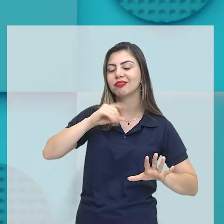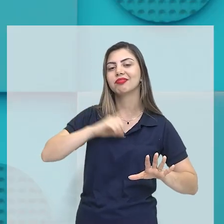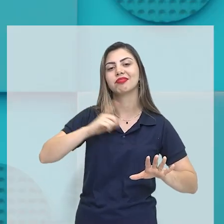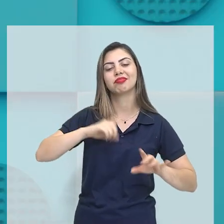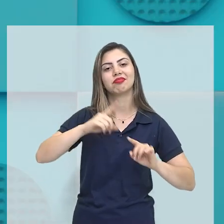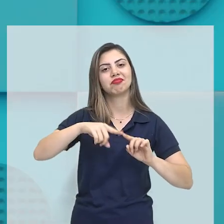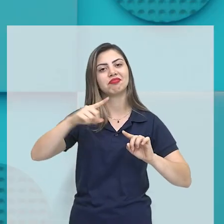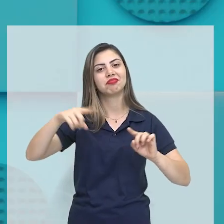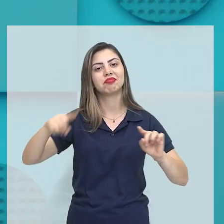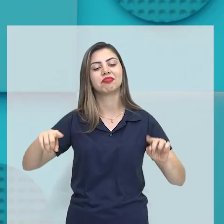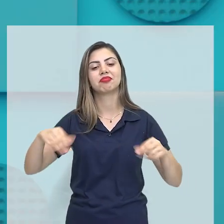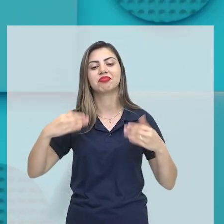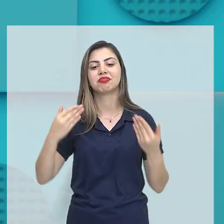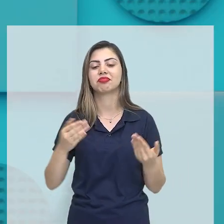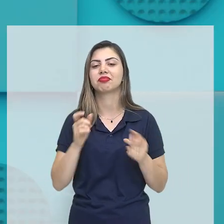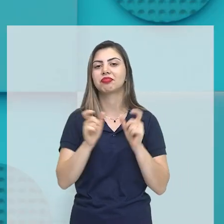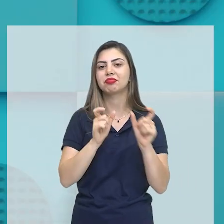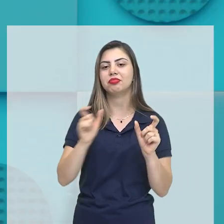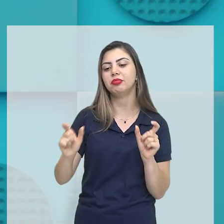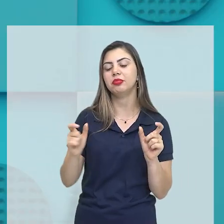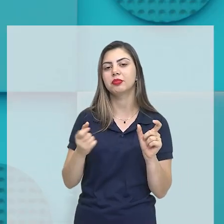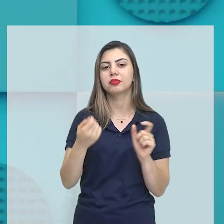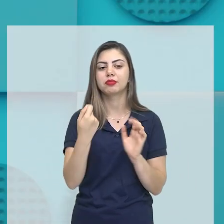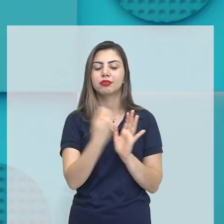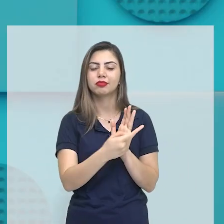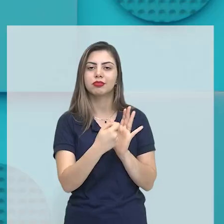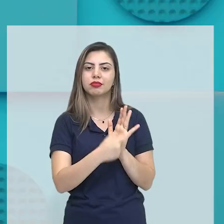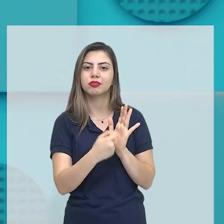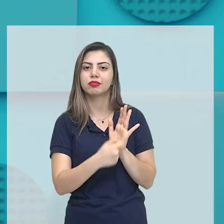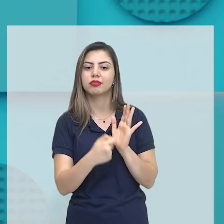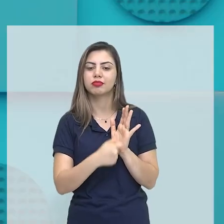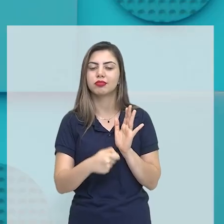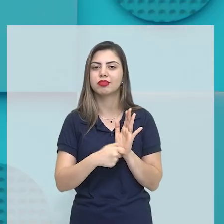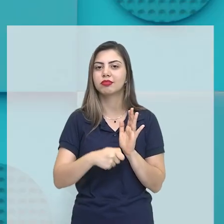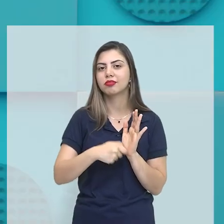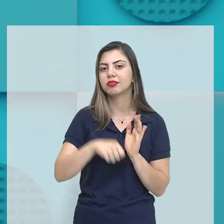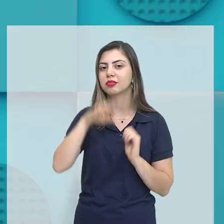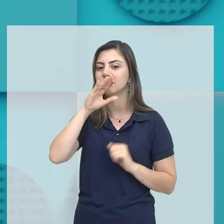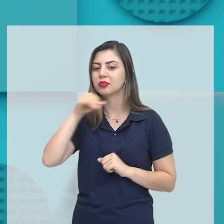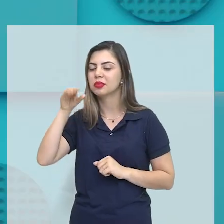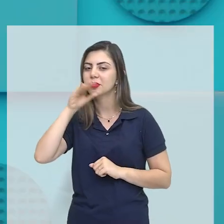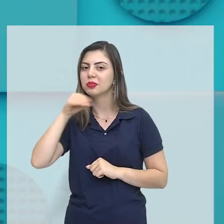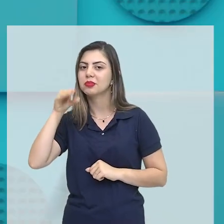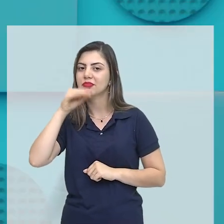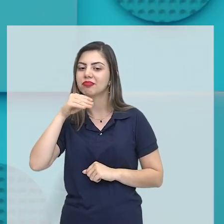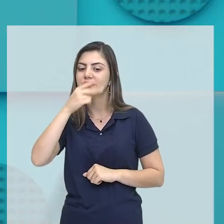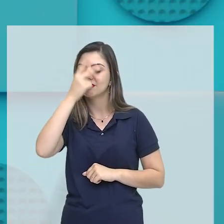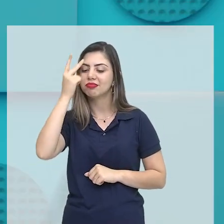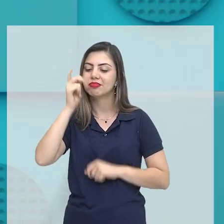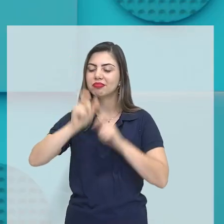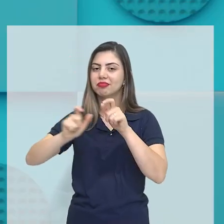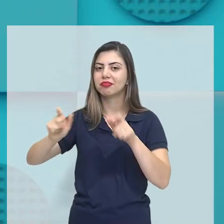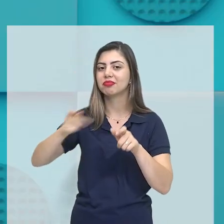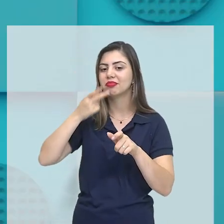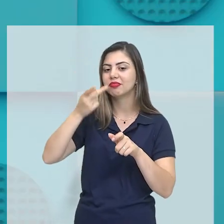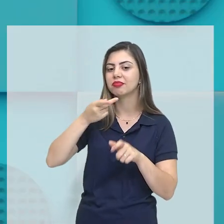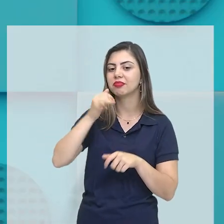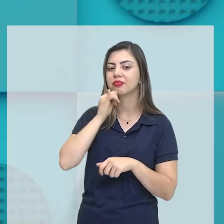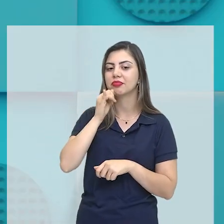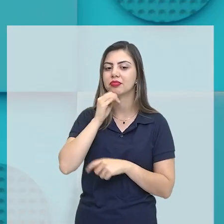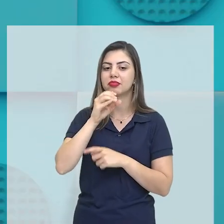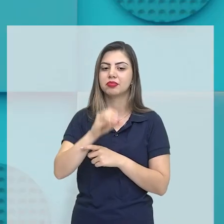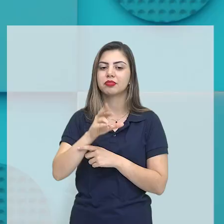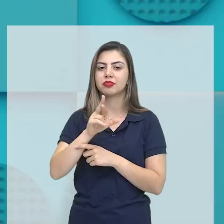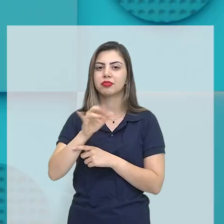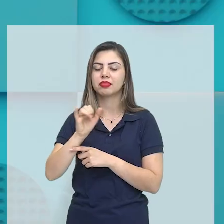essas palavras são reproduções escritas de forma usadas na oralidade, do modo que as pessoas falam, como, por exemplo,